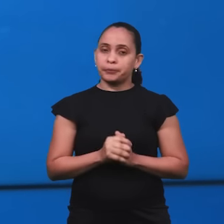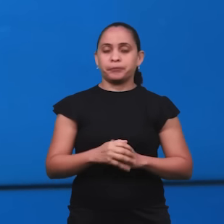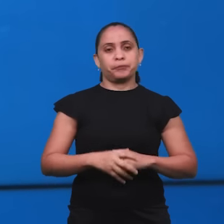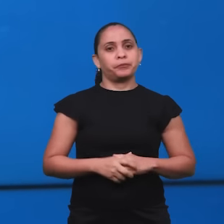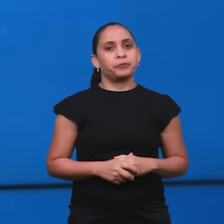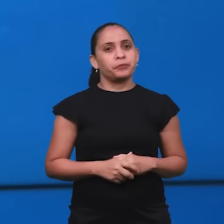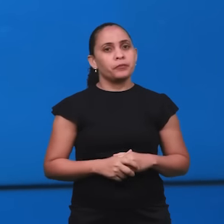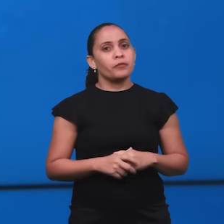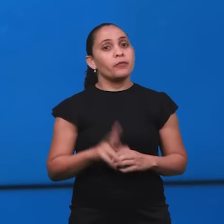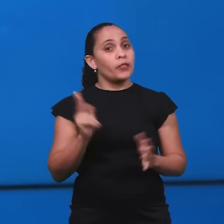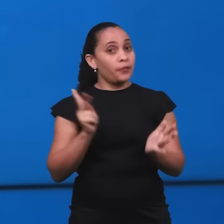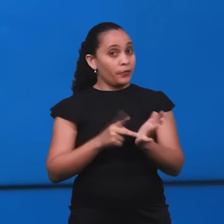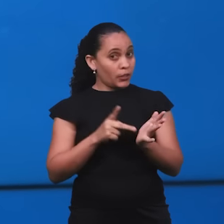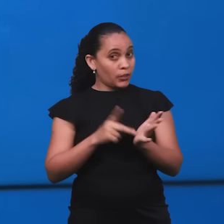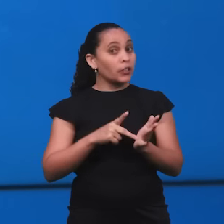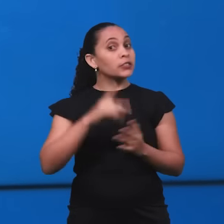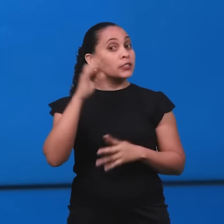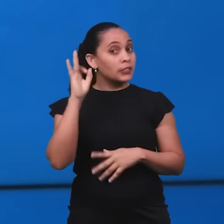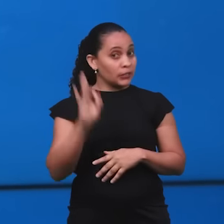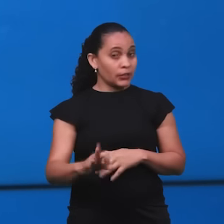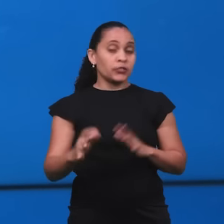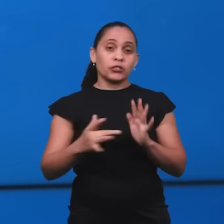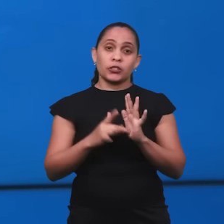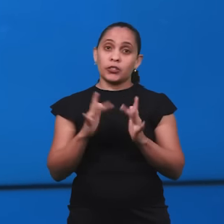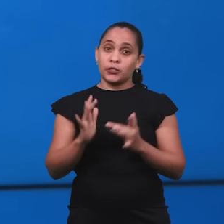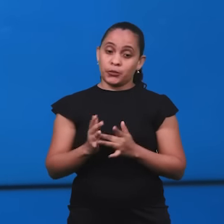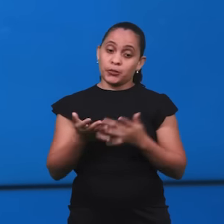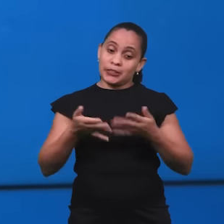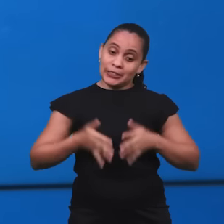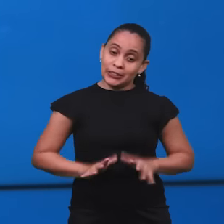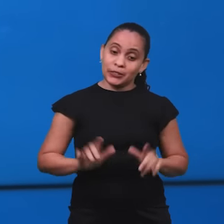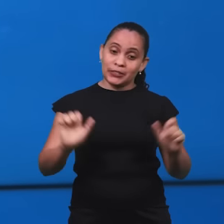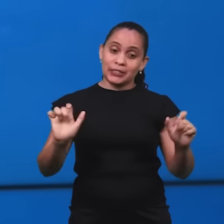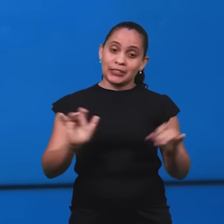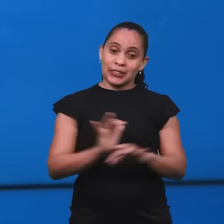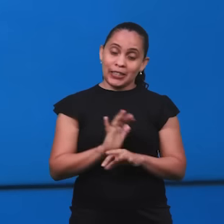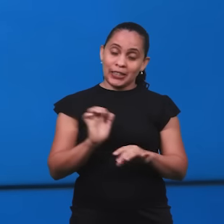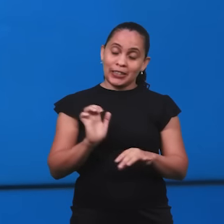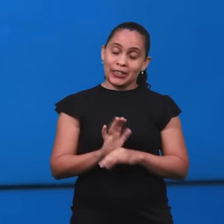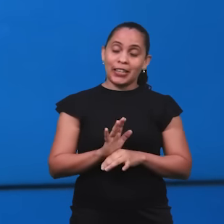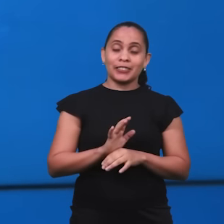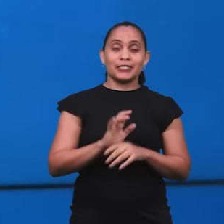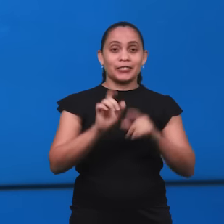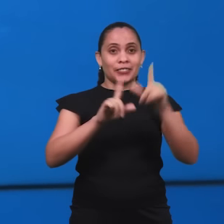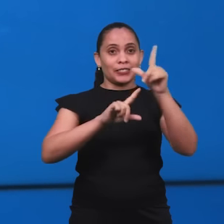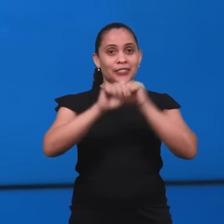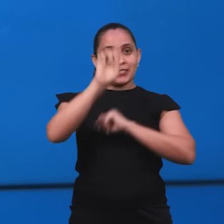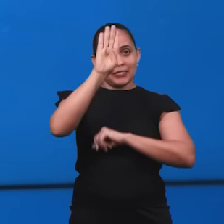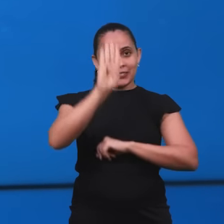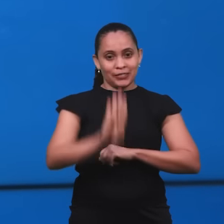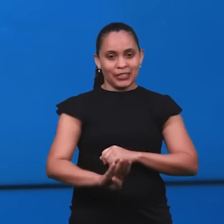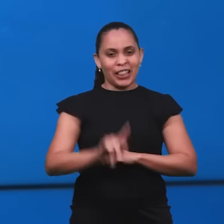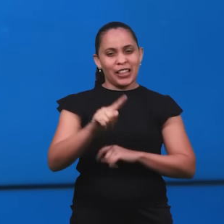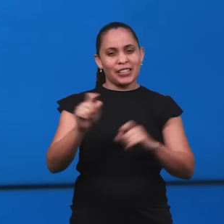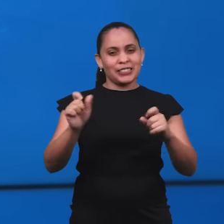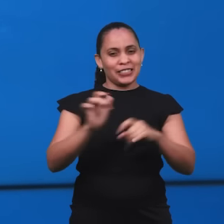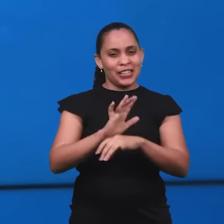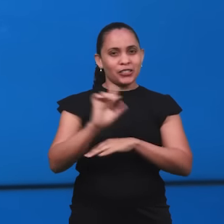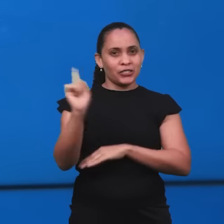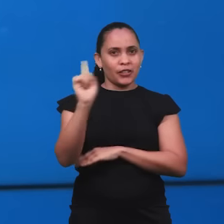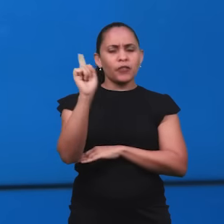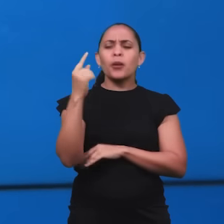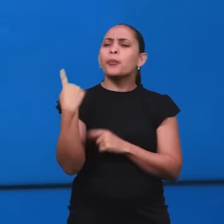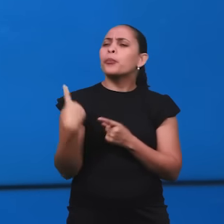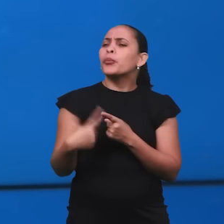a resposta é esta mesmo. Jesus nasceu em Belém, porque Belém é a cidade de Davi. Então, a cidade de Davi. Por que Belém é a